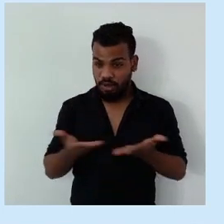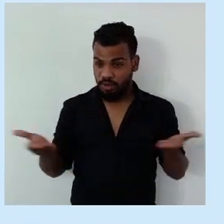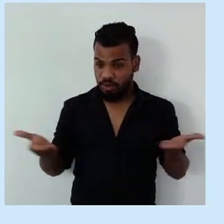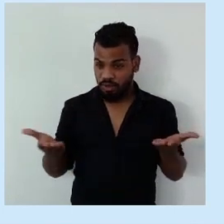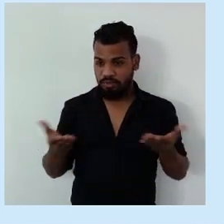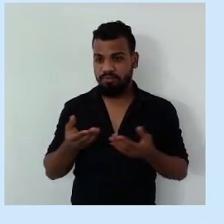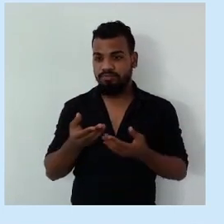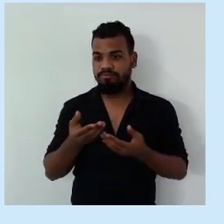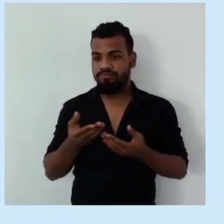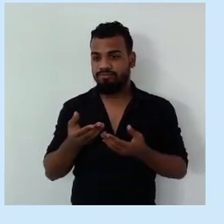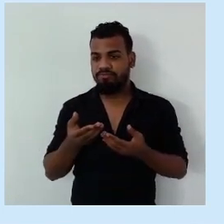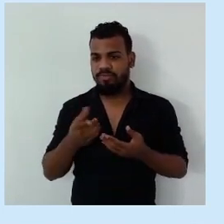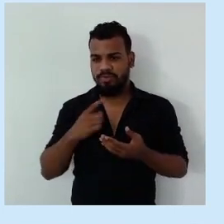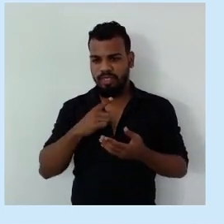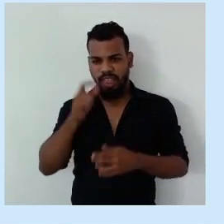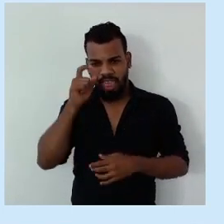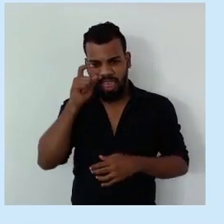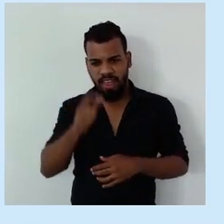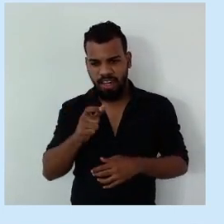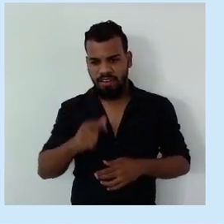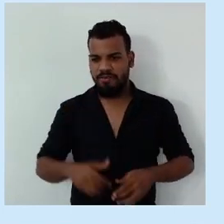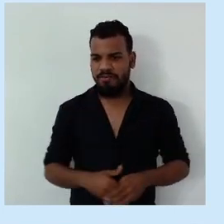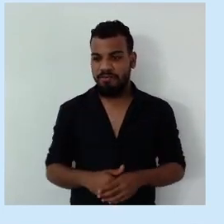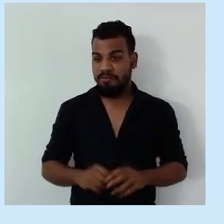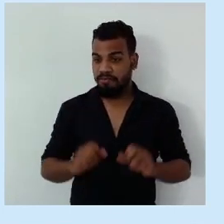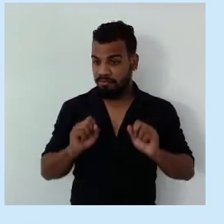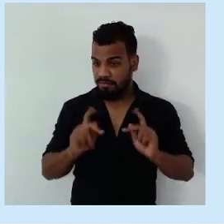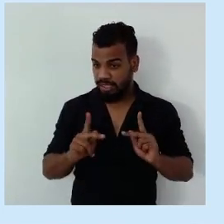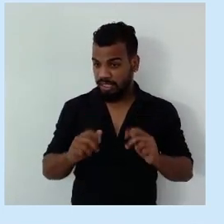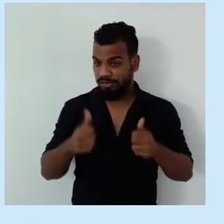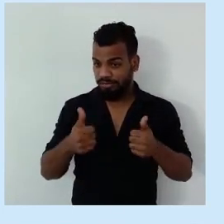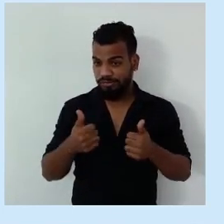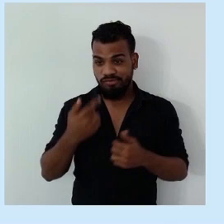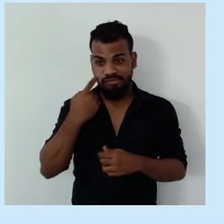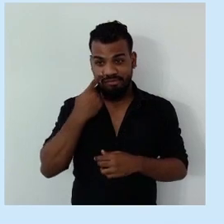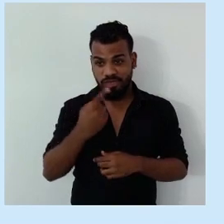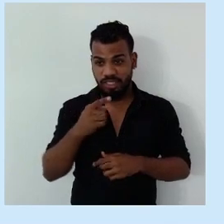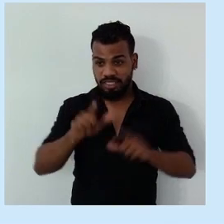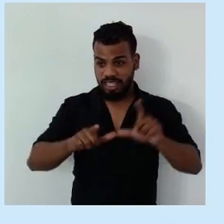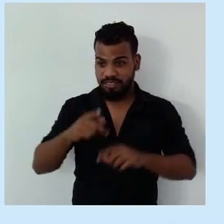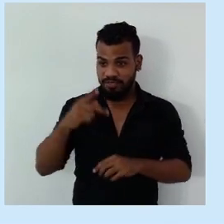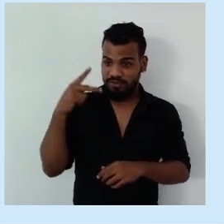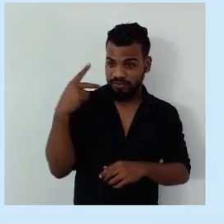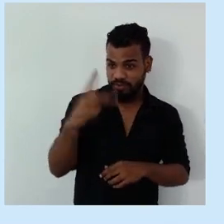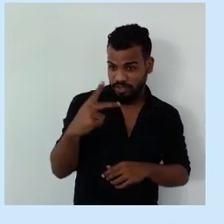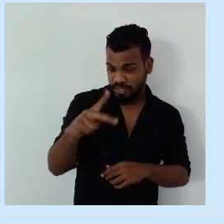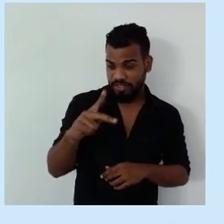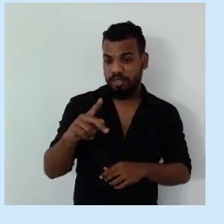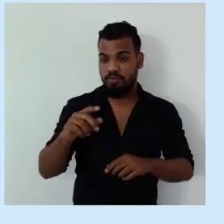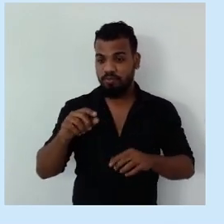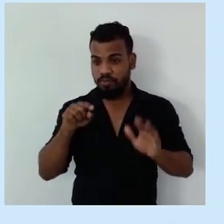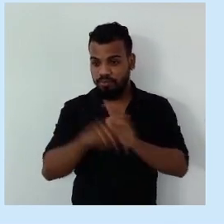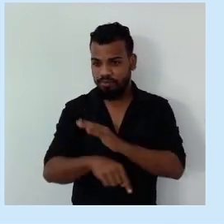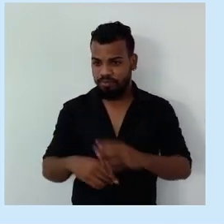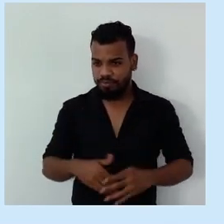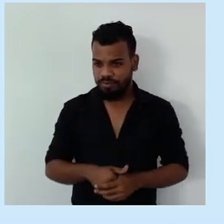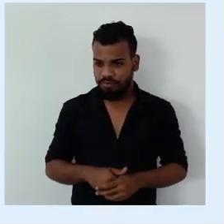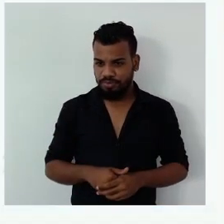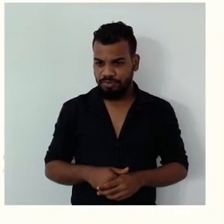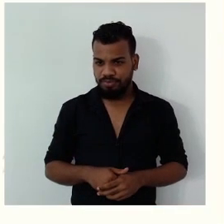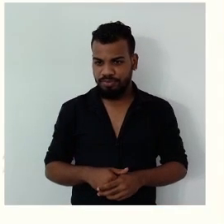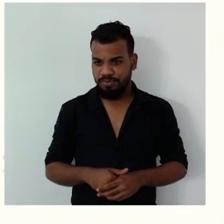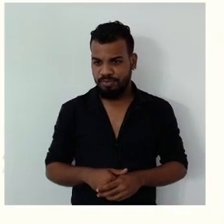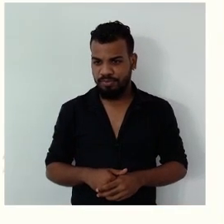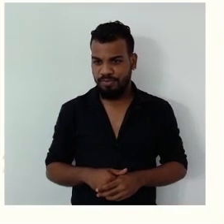está bem interessante, beleza? Observe aí na tela de vocês a questão, que diz o seguinte,